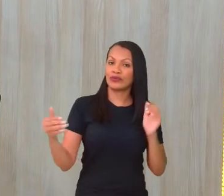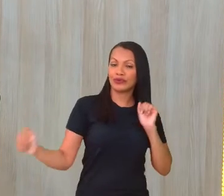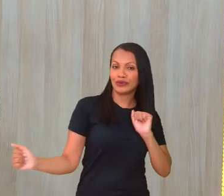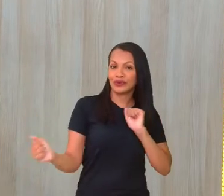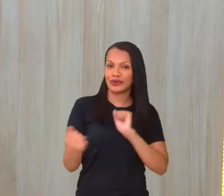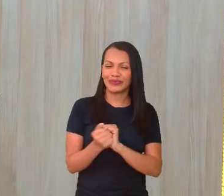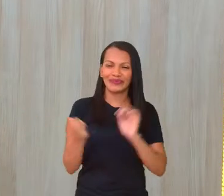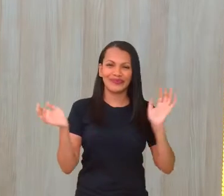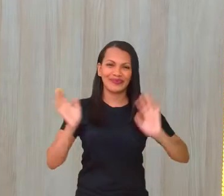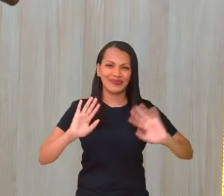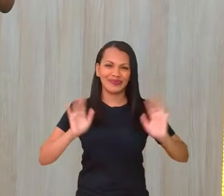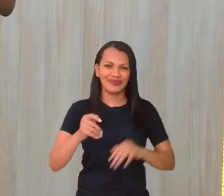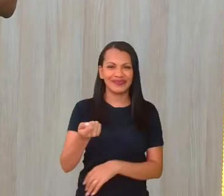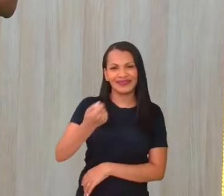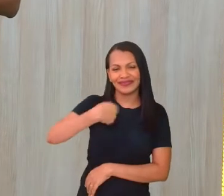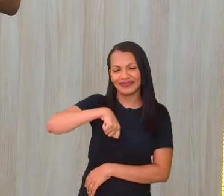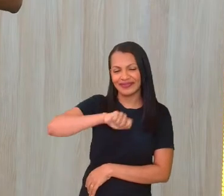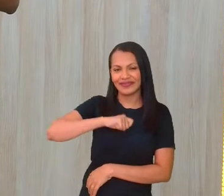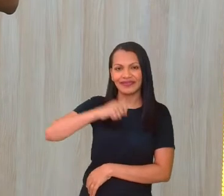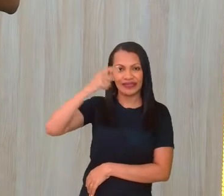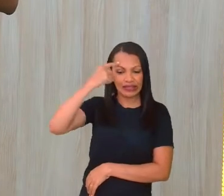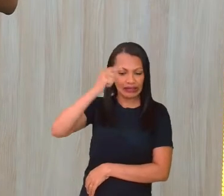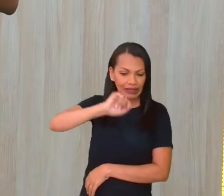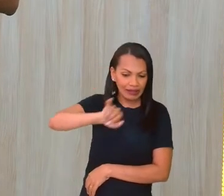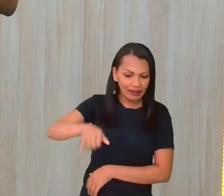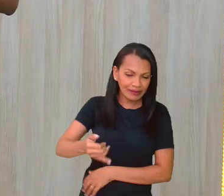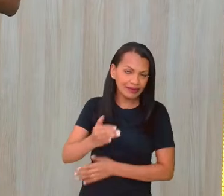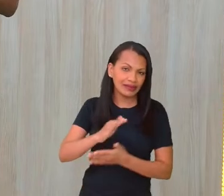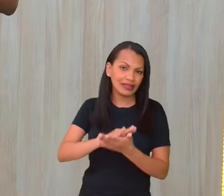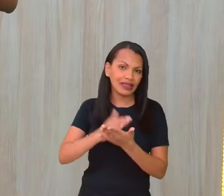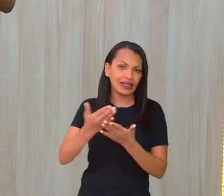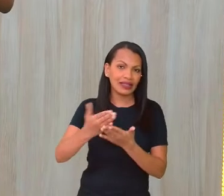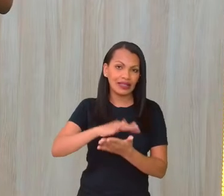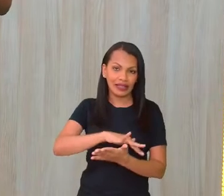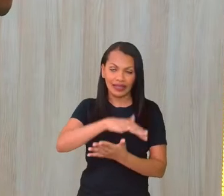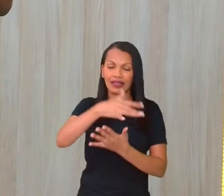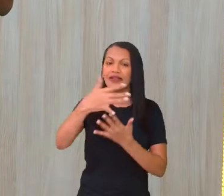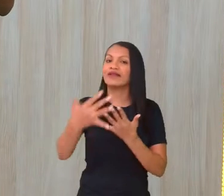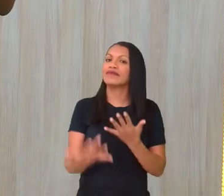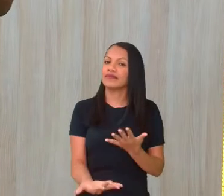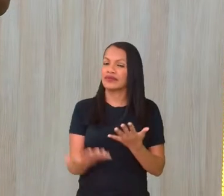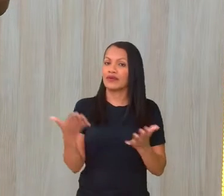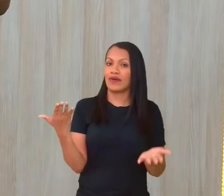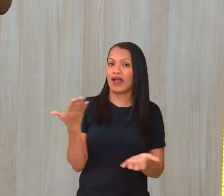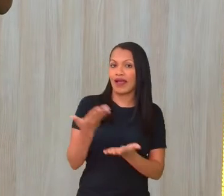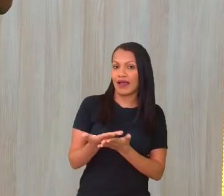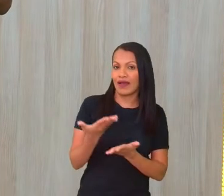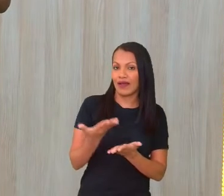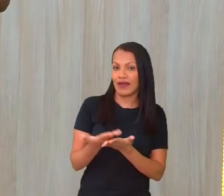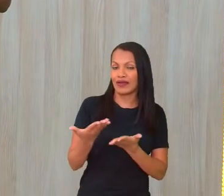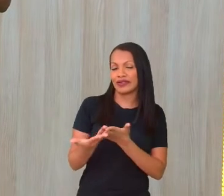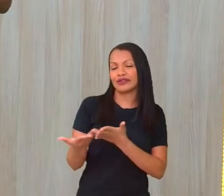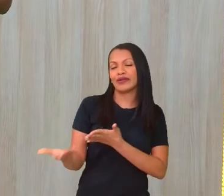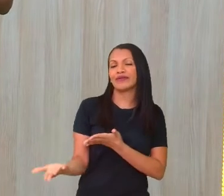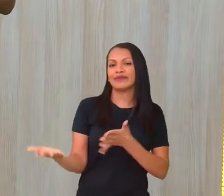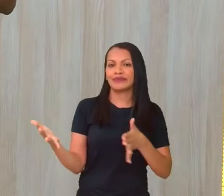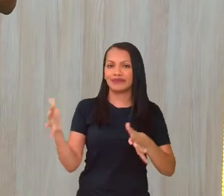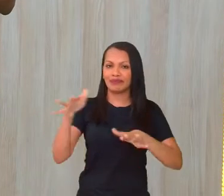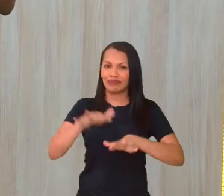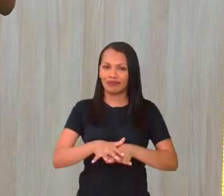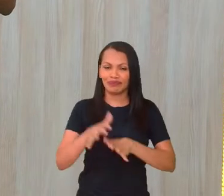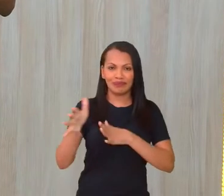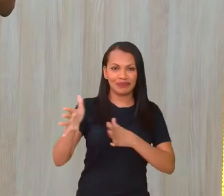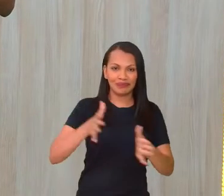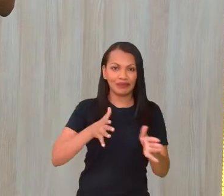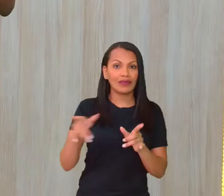tem Jéssica, né, fazendo aí a interpretação para as libras, né, deixando nossa aula bem mais acessível. E